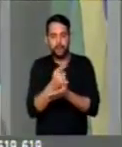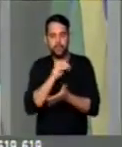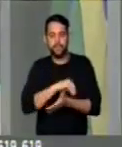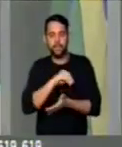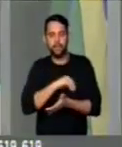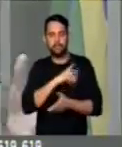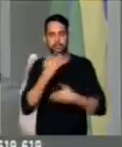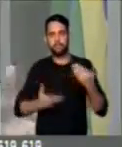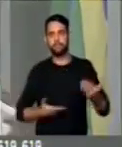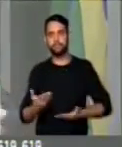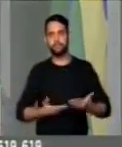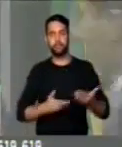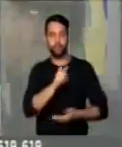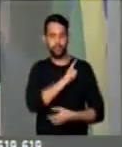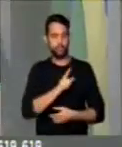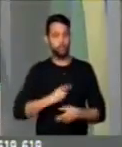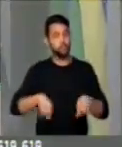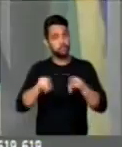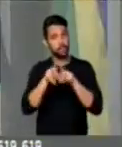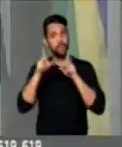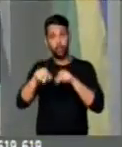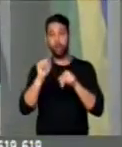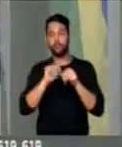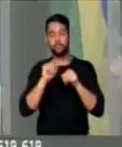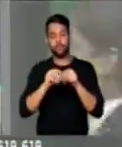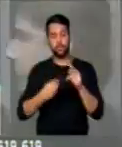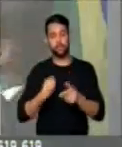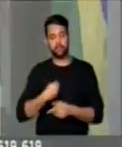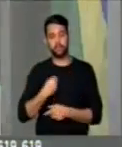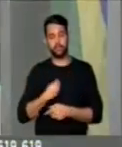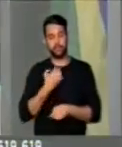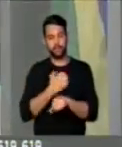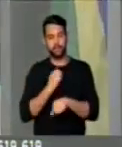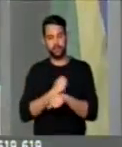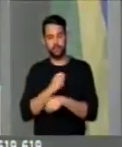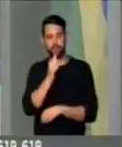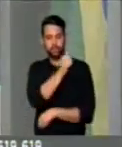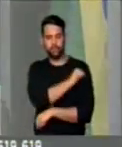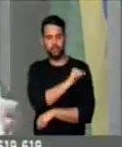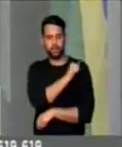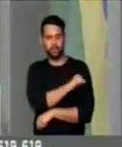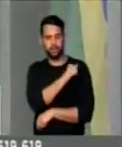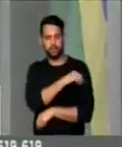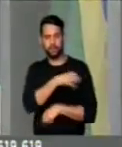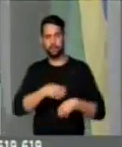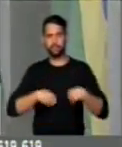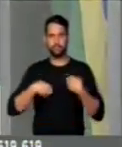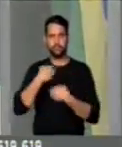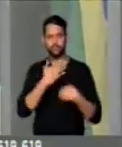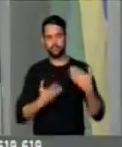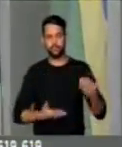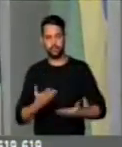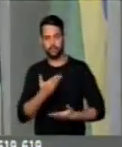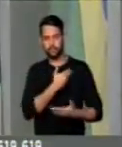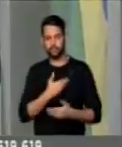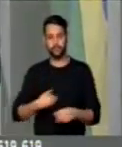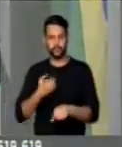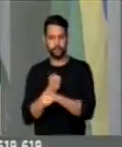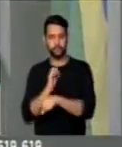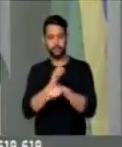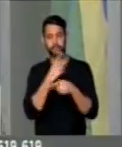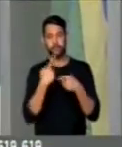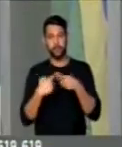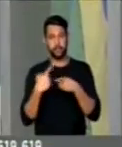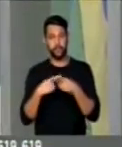de pagamento? Os governadores também, está o exemplo recente, inclusive do estado do Rio de Janeiro, da agonia dos servidores públicos estaduais,